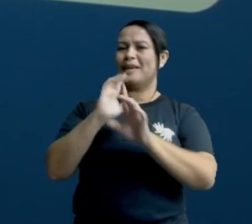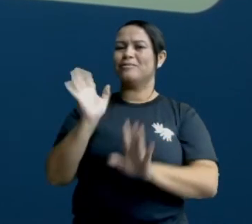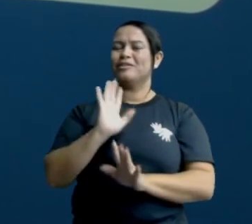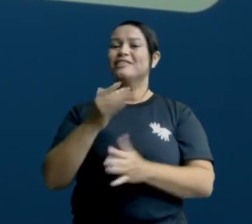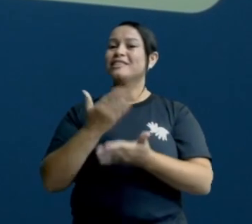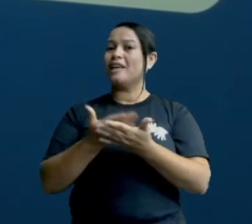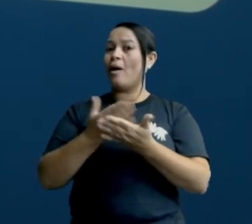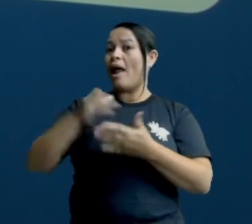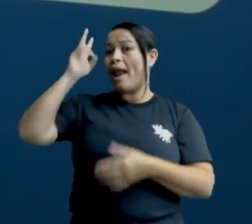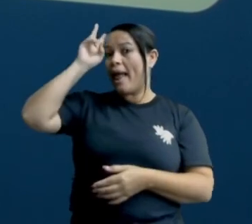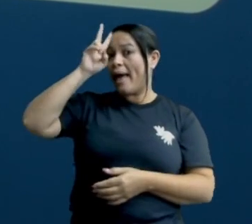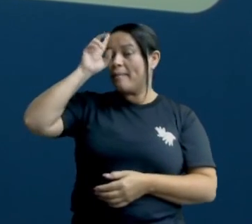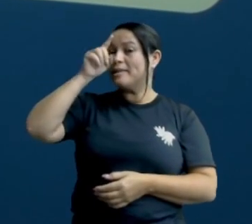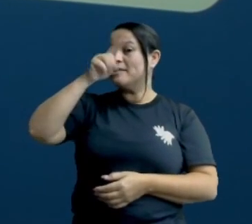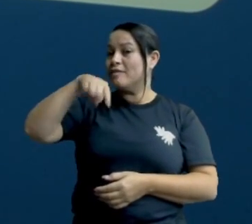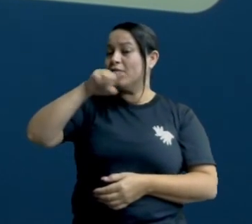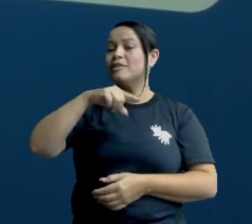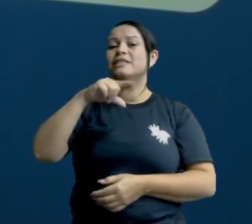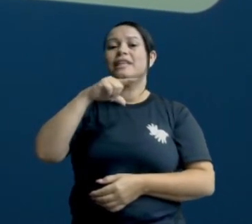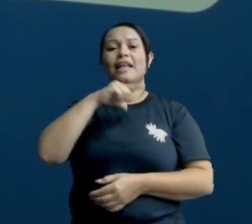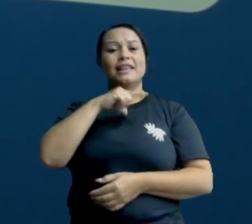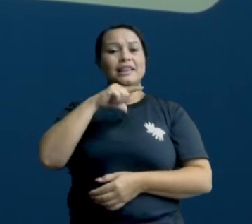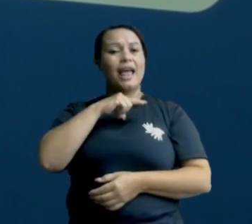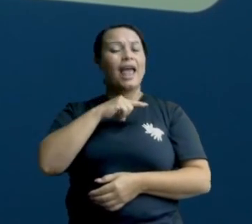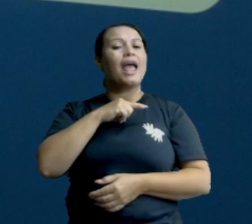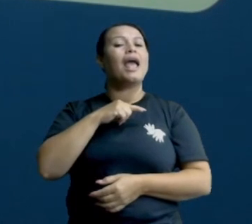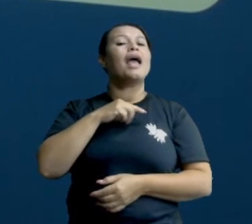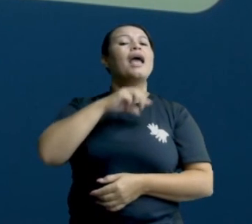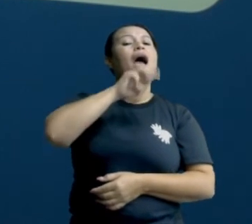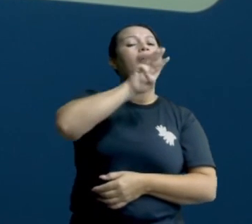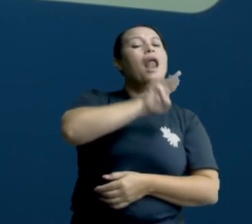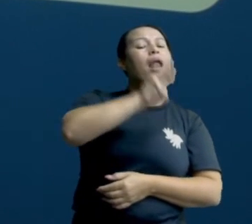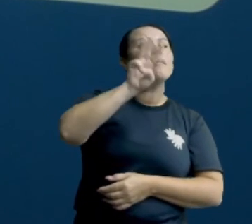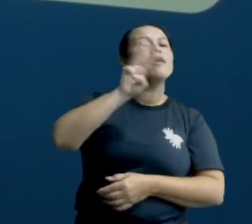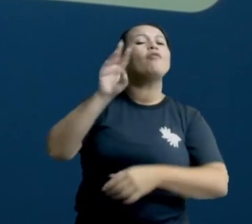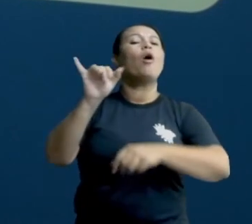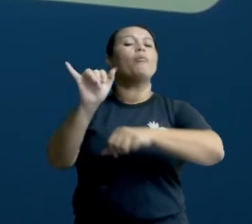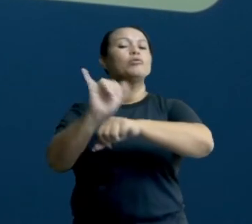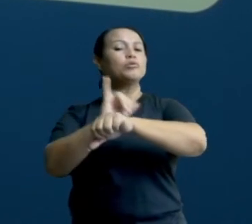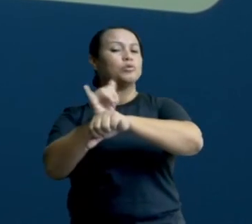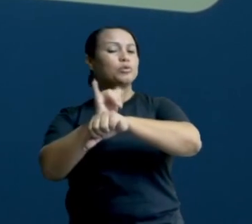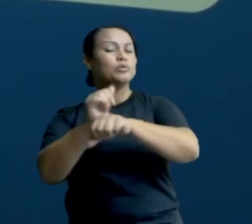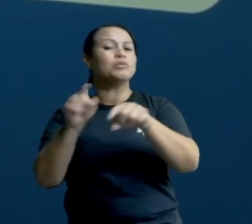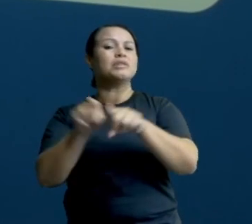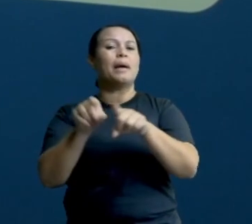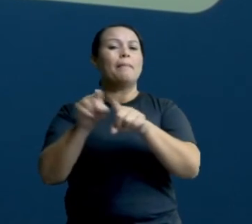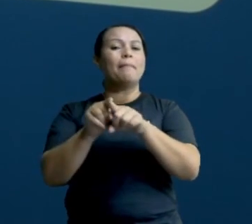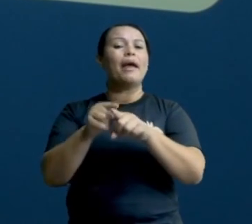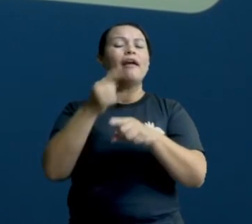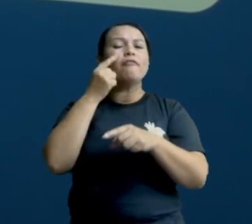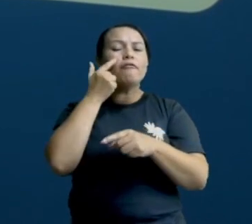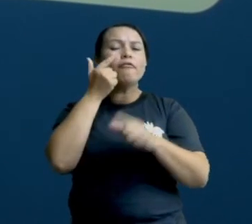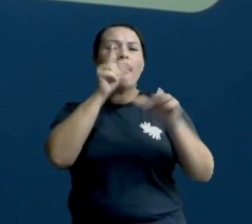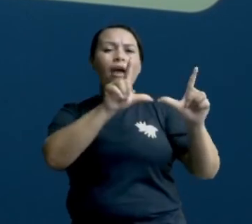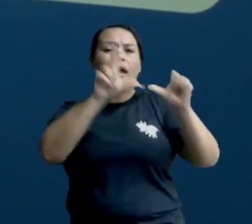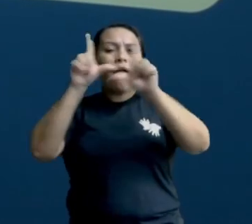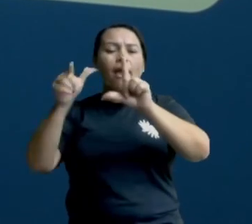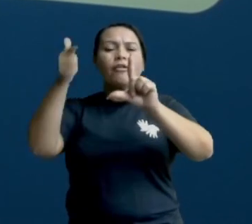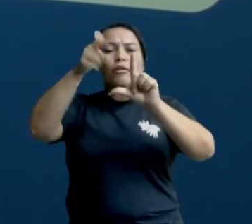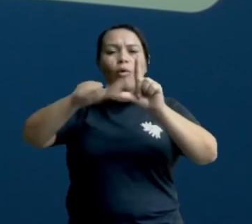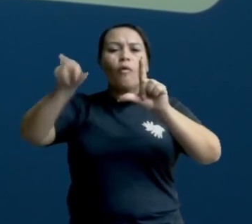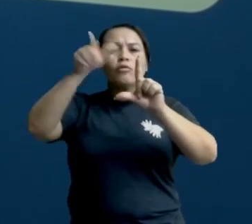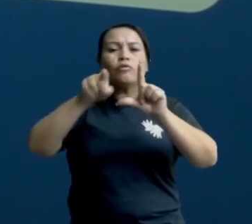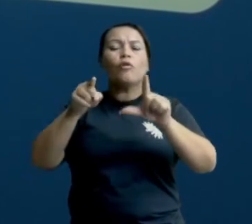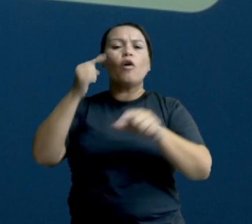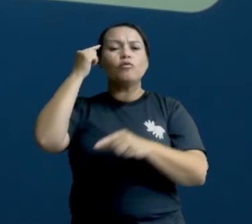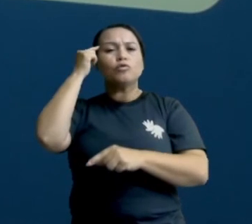aulas. Lembre-se, você tem acesso de ir lá na plataforma do YouTube, assista e reassista as aulas, tire